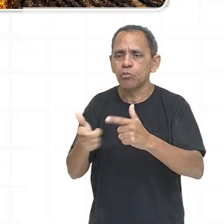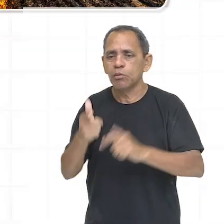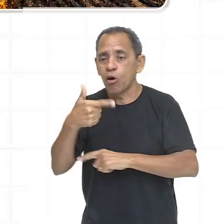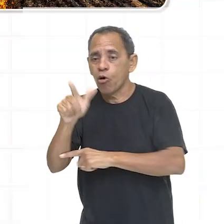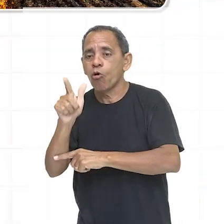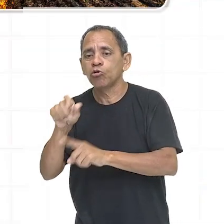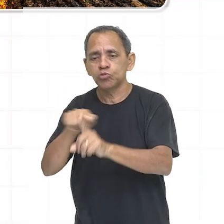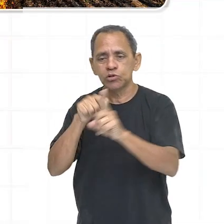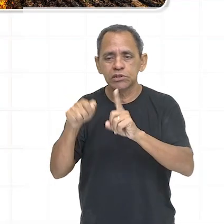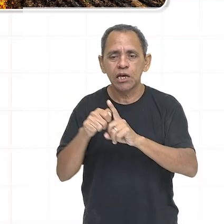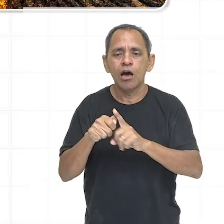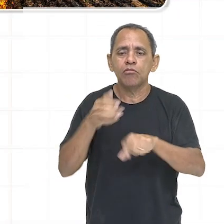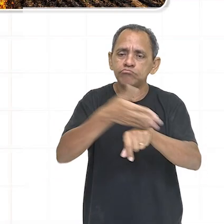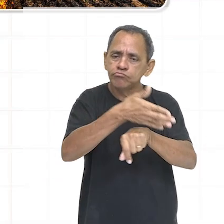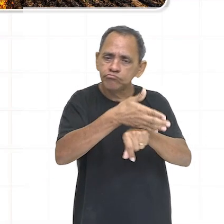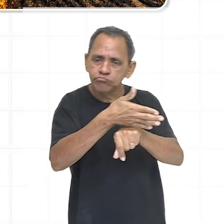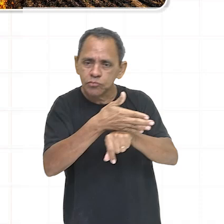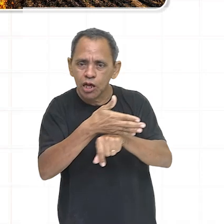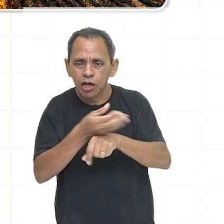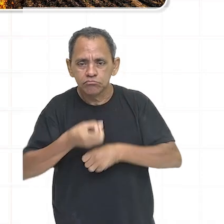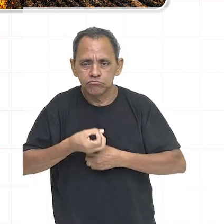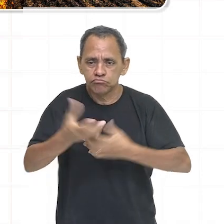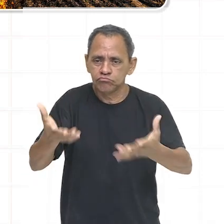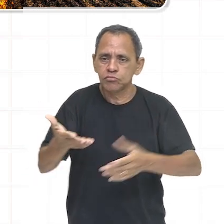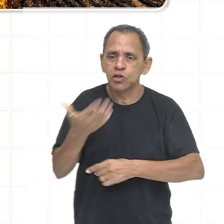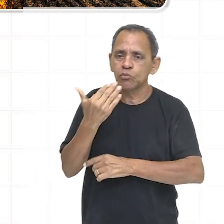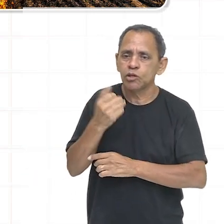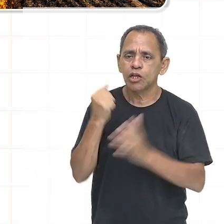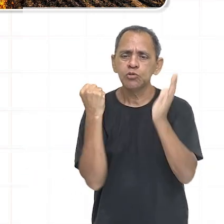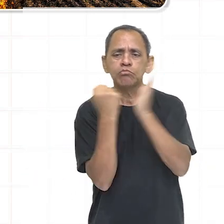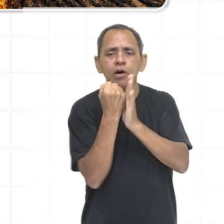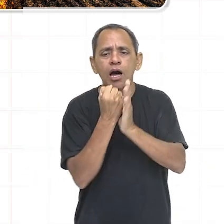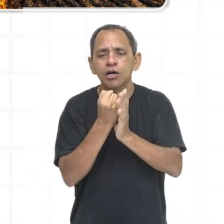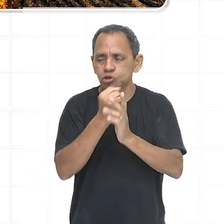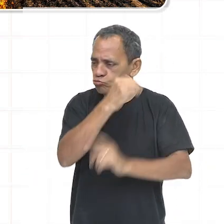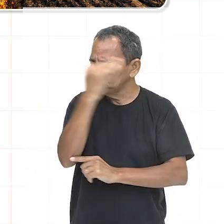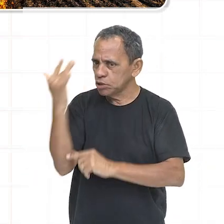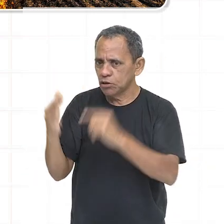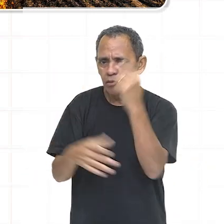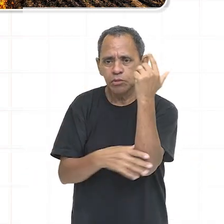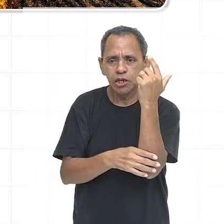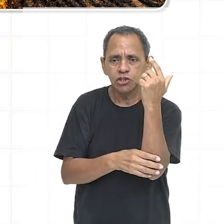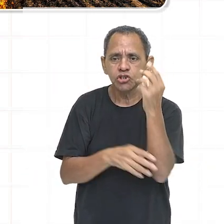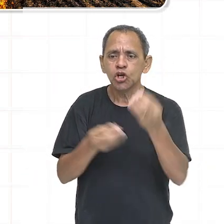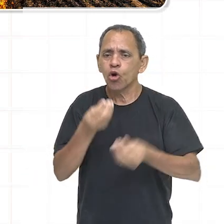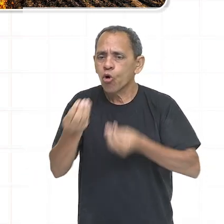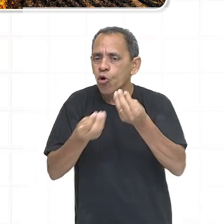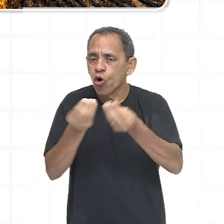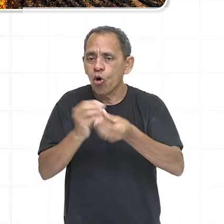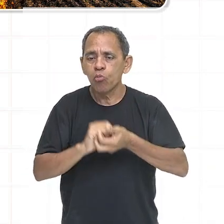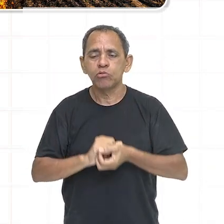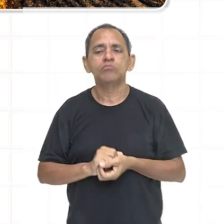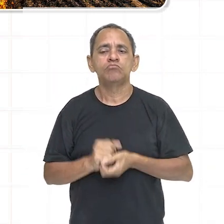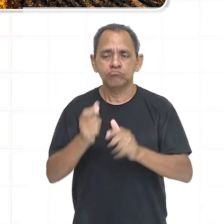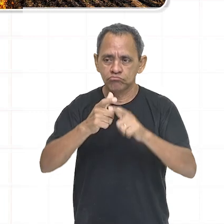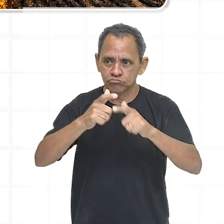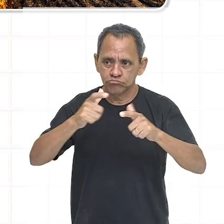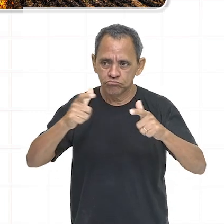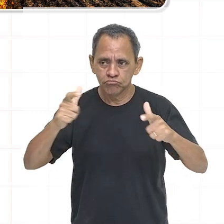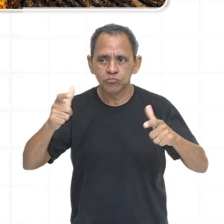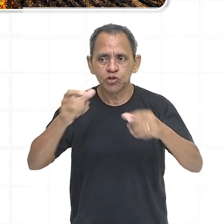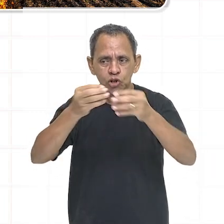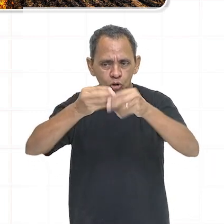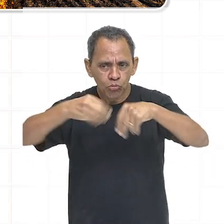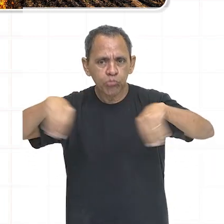aí ao acesso da distribuição de alimentos, que vai ser o do impacto ambiental, onde a expansão, né, da agricultura, ela